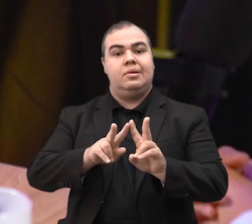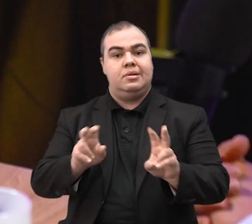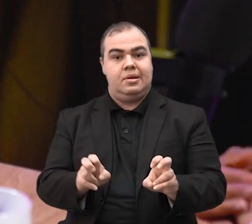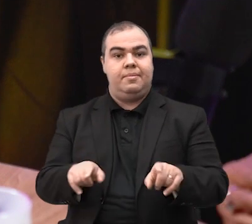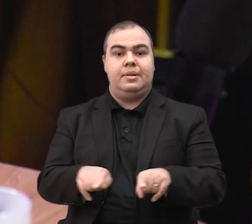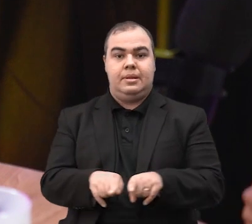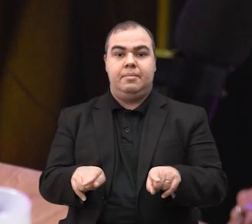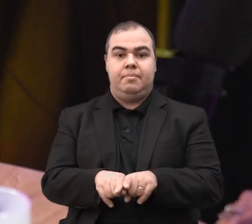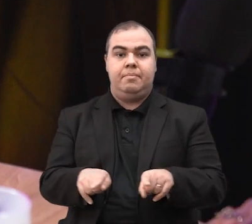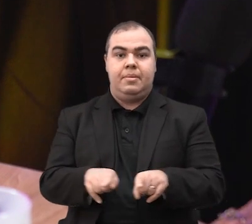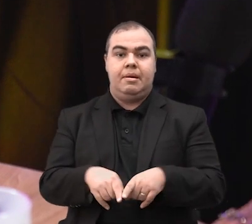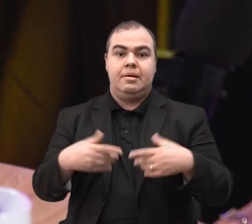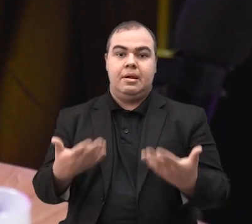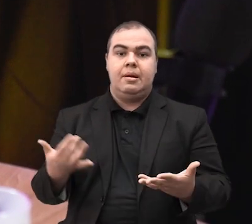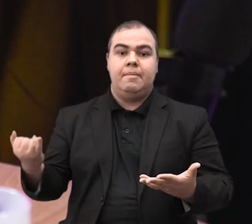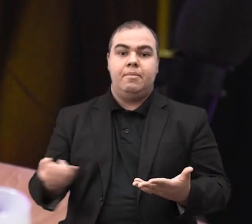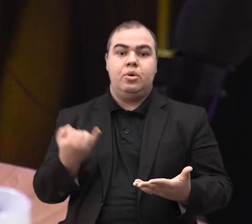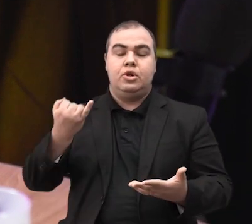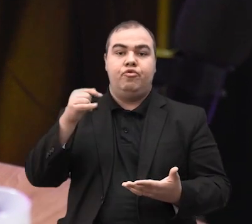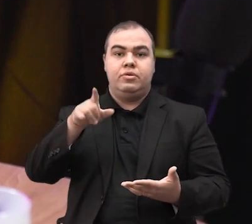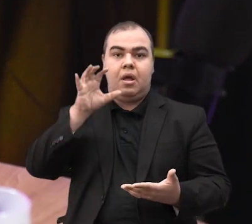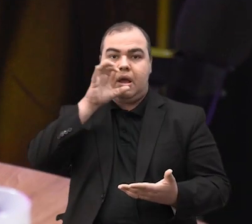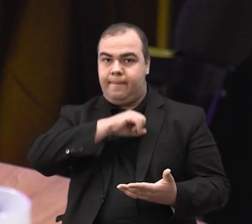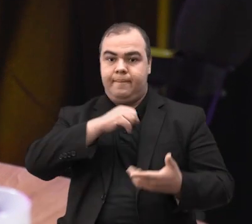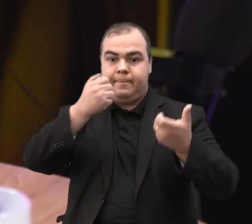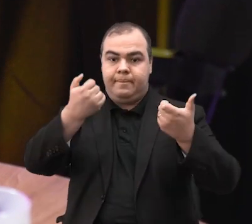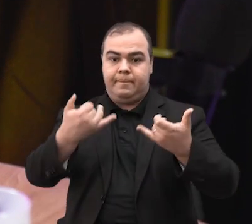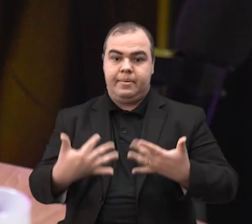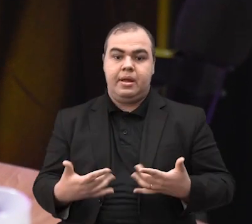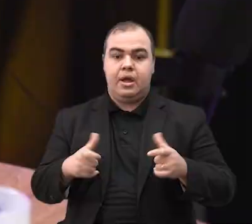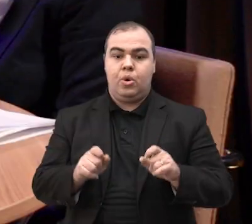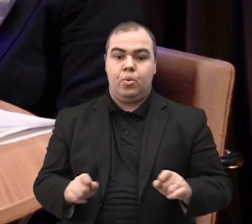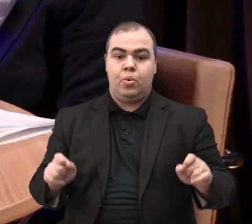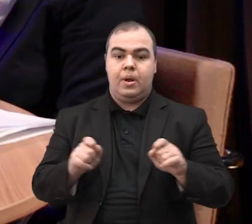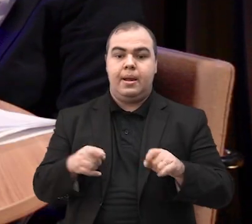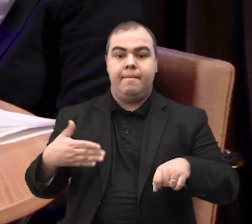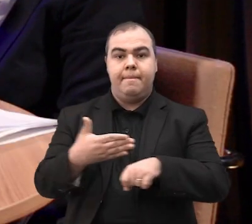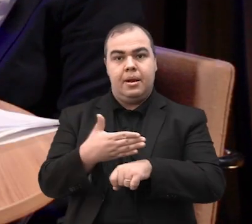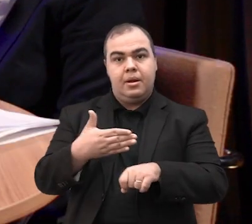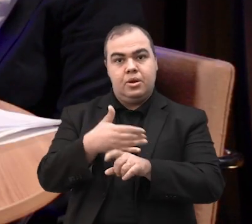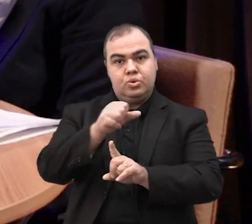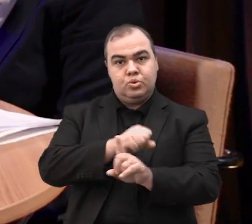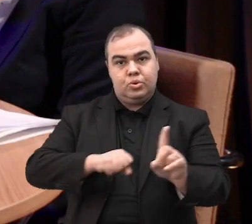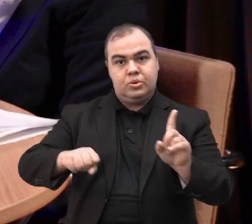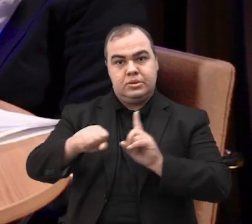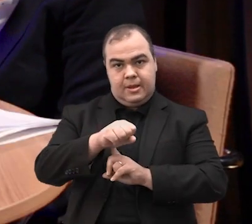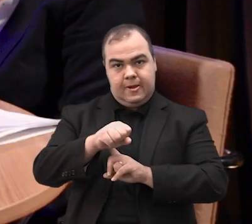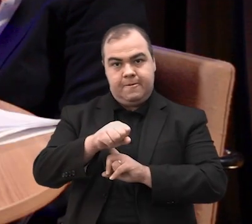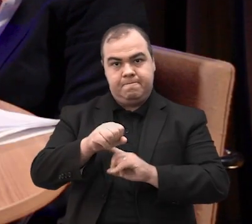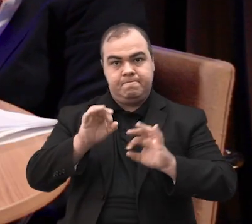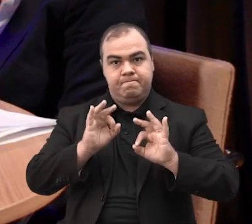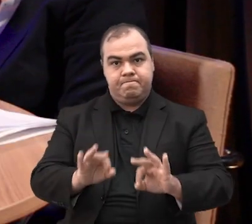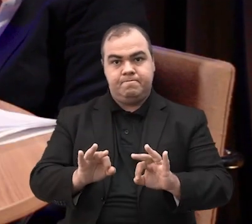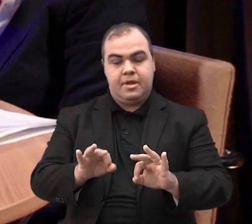são duas questões sobre isso eu gostaria que você falasse muito rapidamente secretário faço sobre a participação social que é o CEP